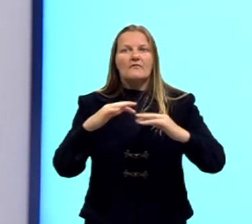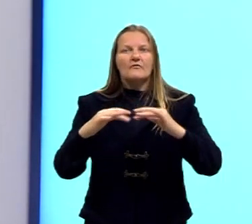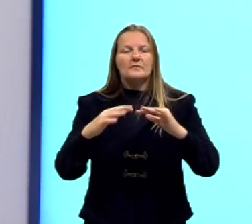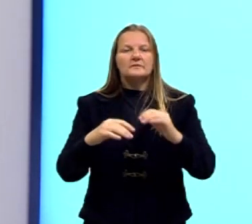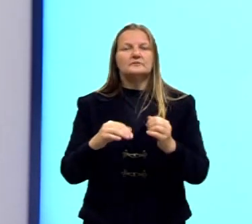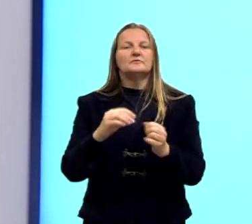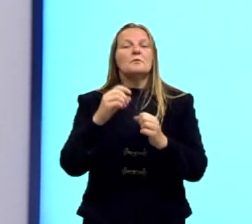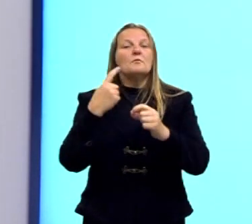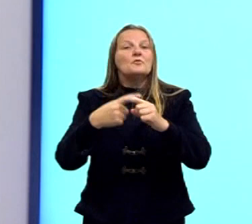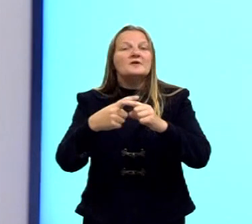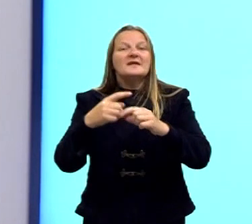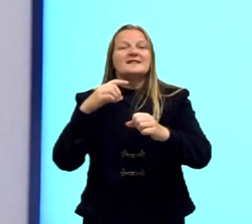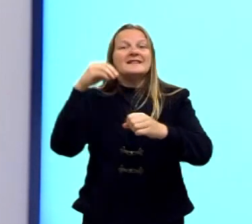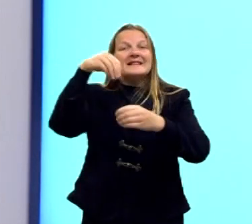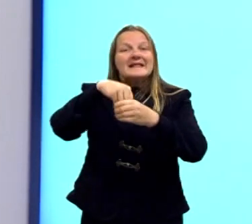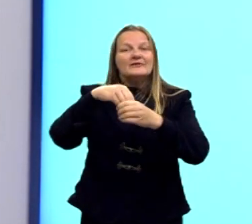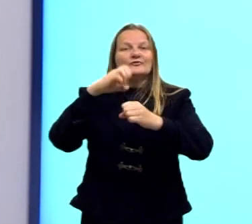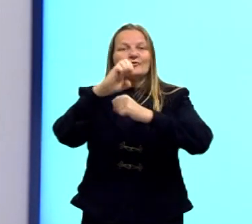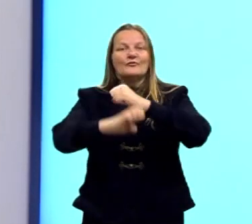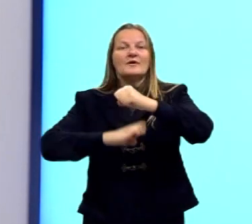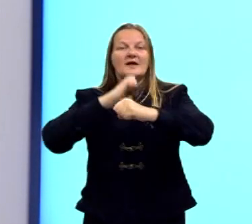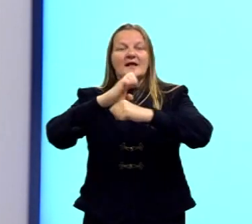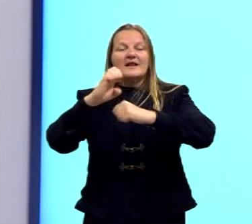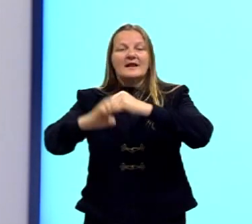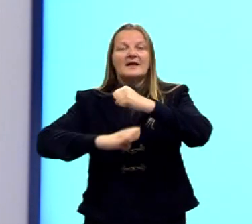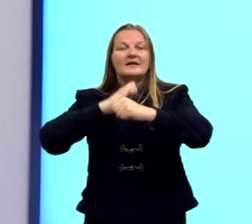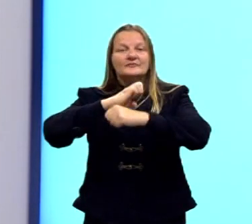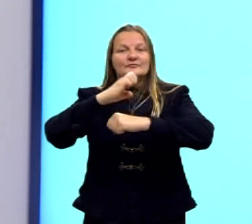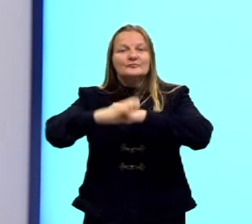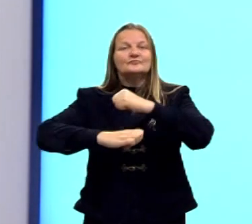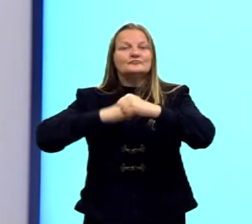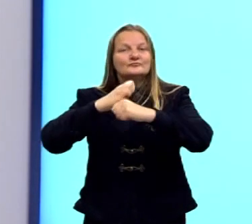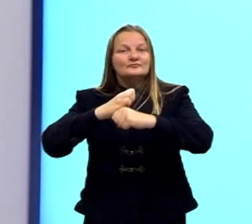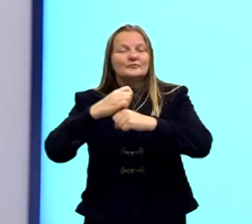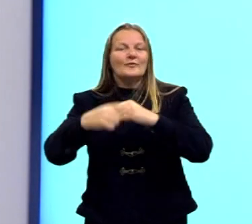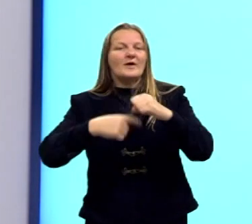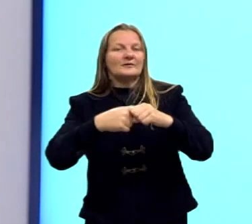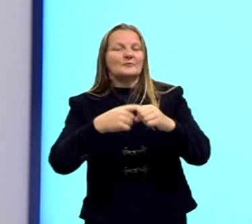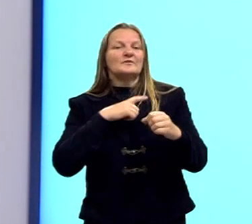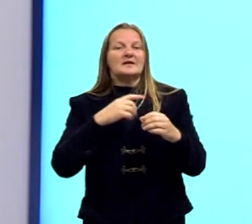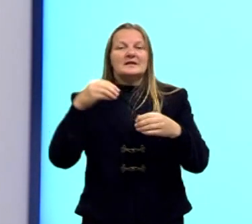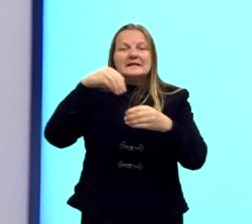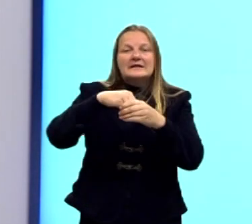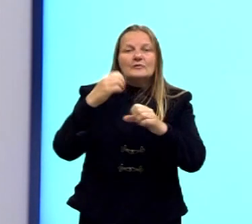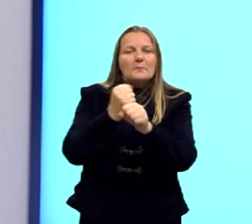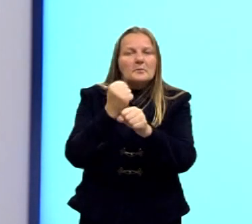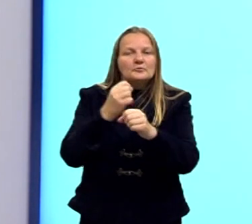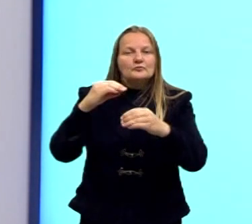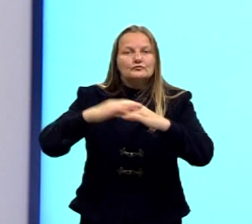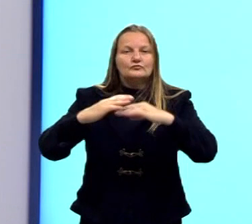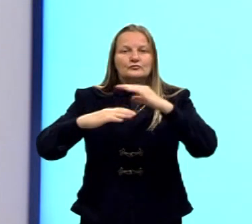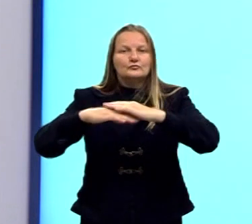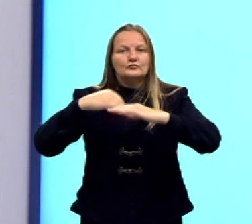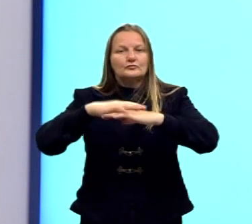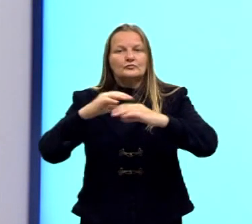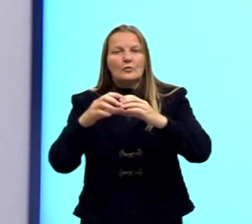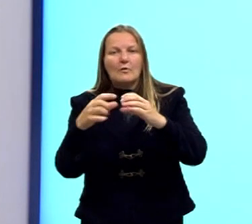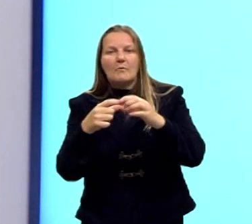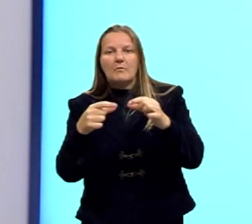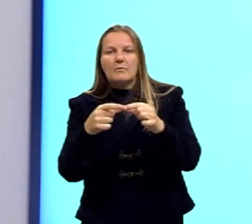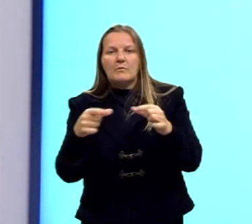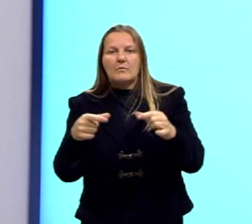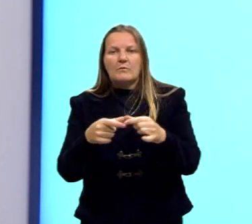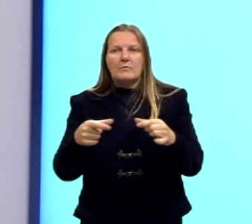elétrons dos átomos vai existir esse movimento né que constituem em cima tá esses elétrons elétrons